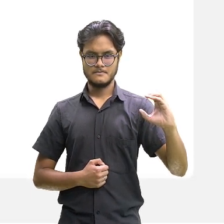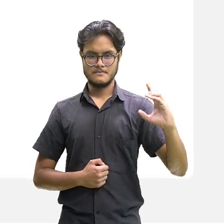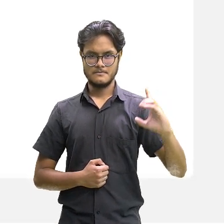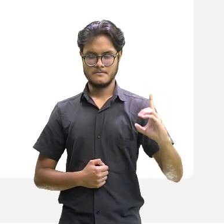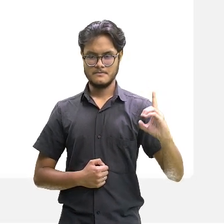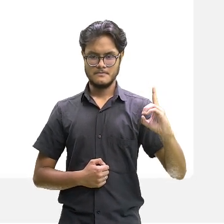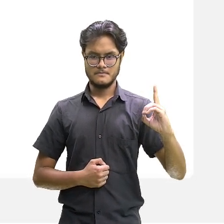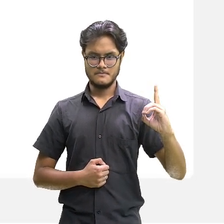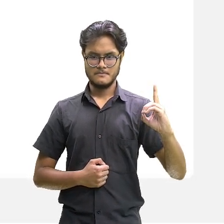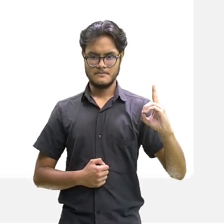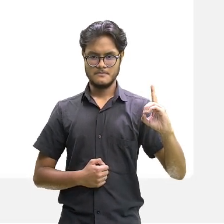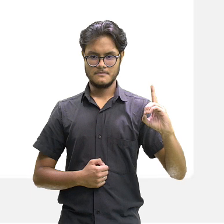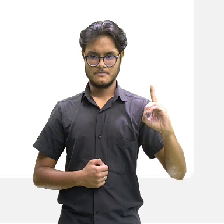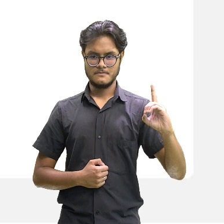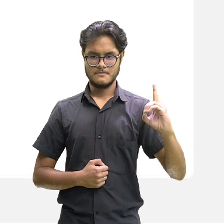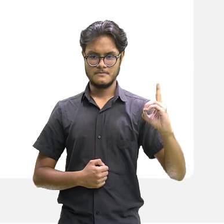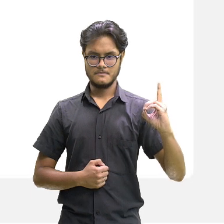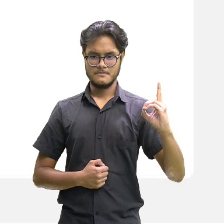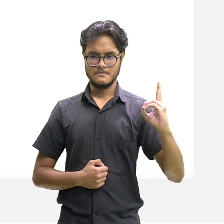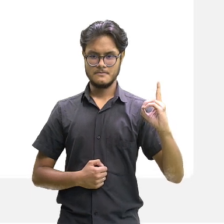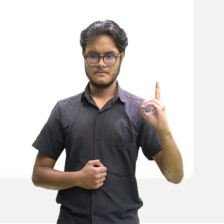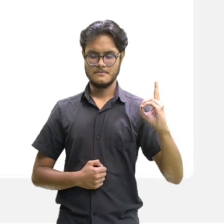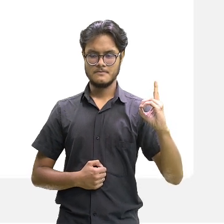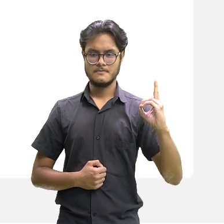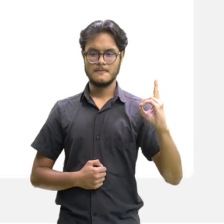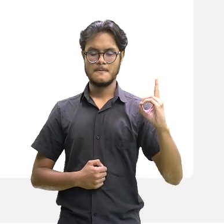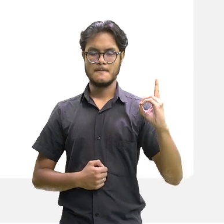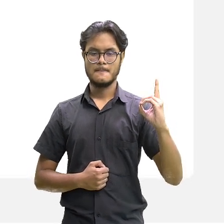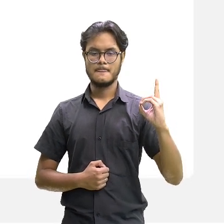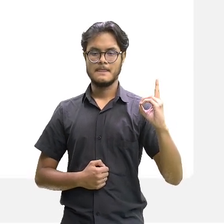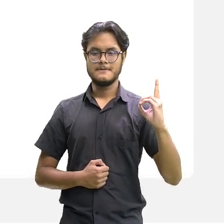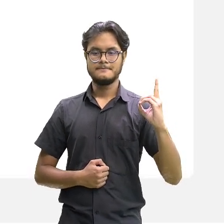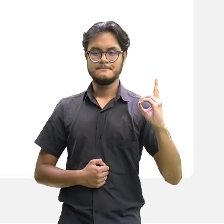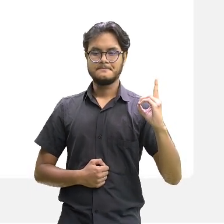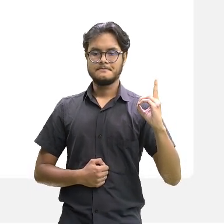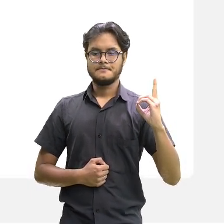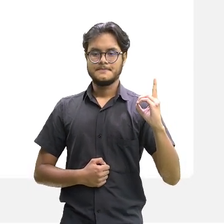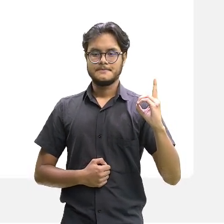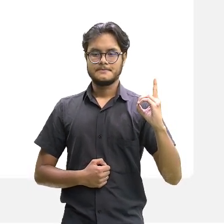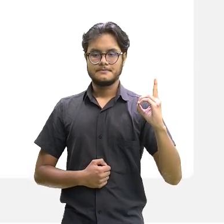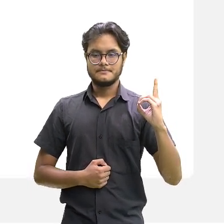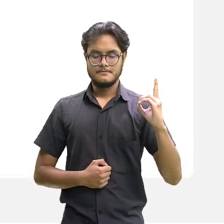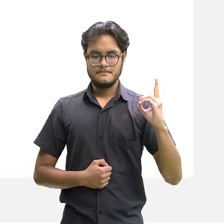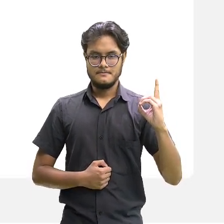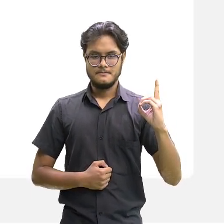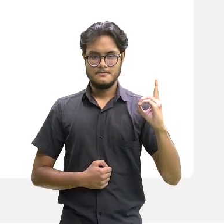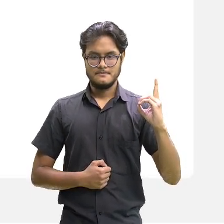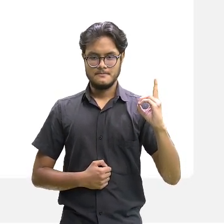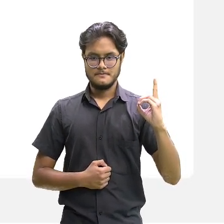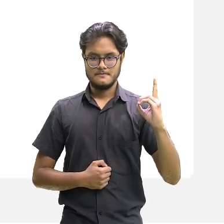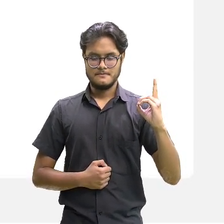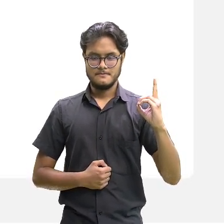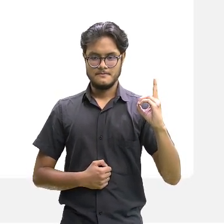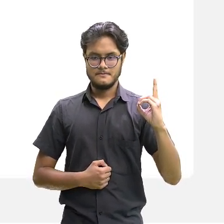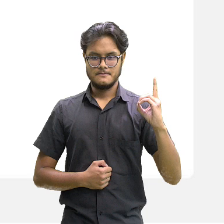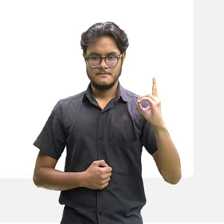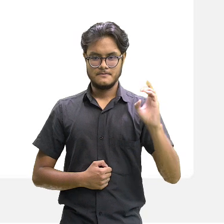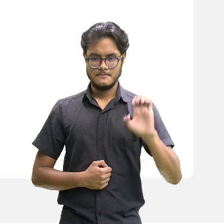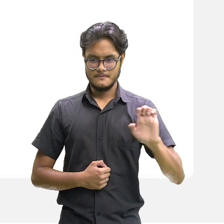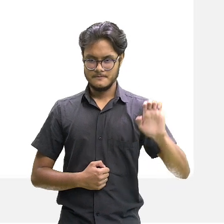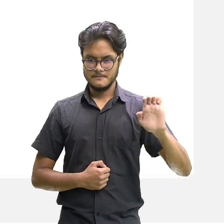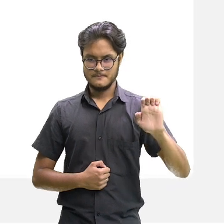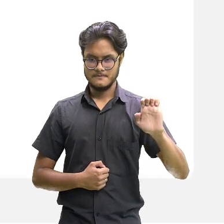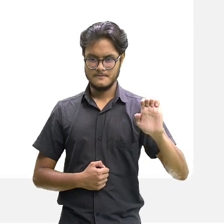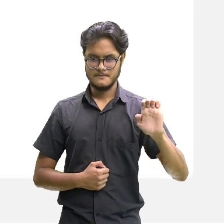Letra D. Um elétron em um átomo pode ter somente certas quantidades específicas de energia. E letra